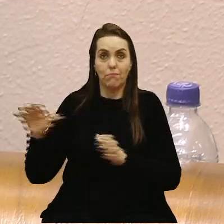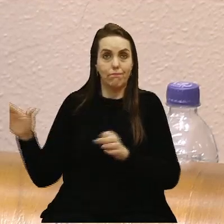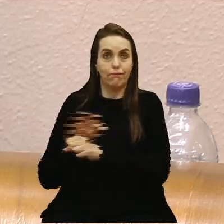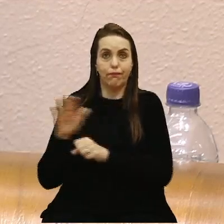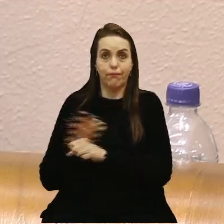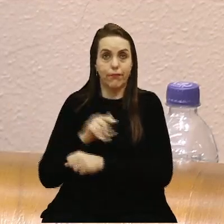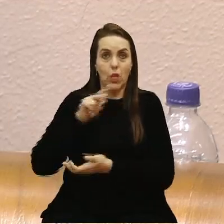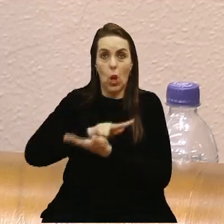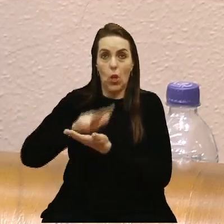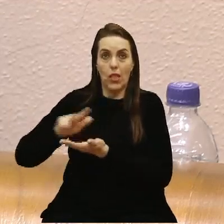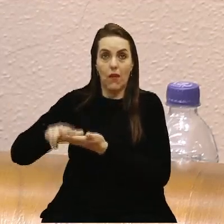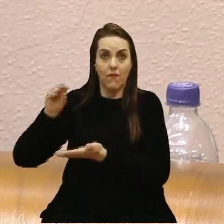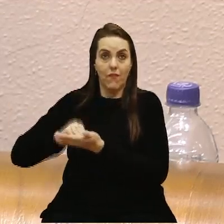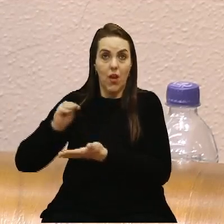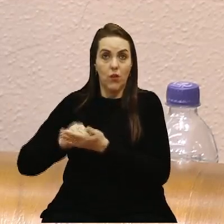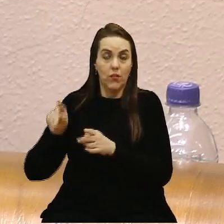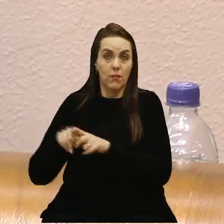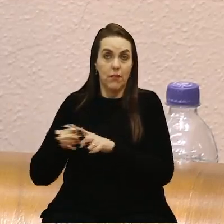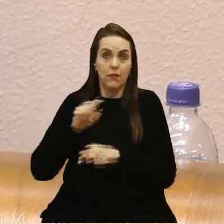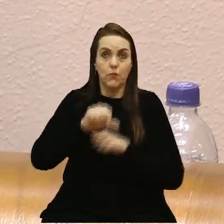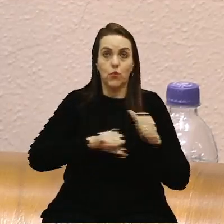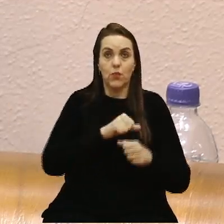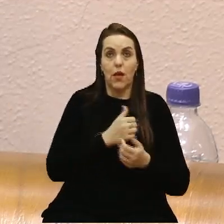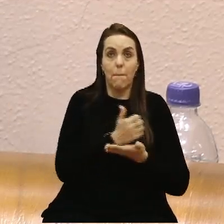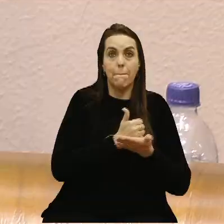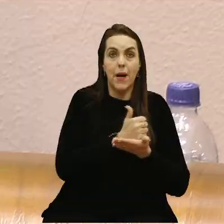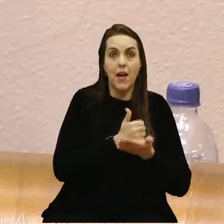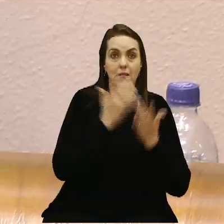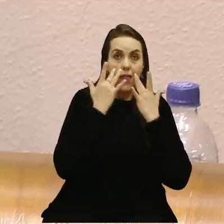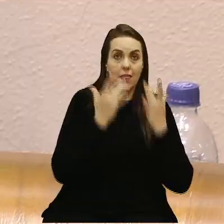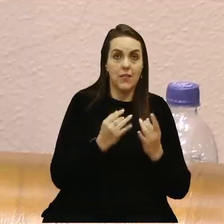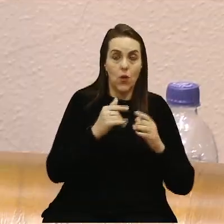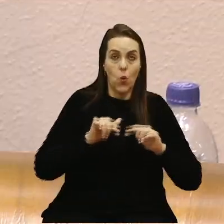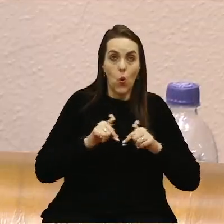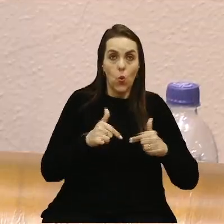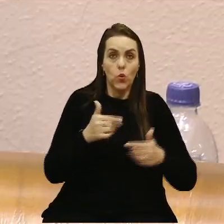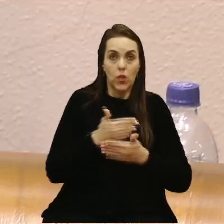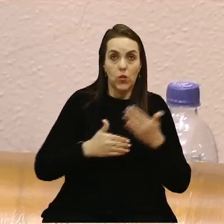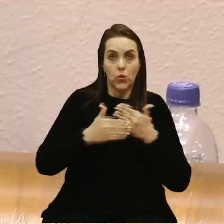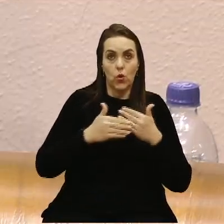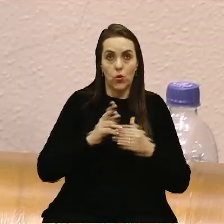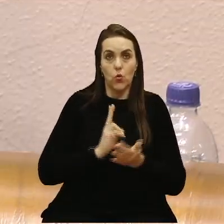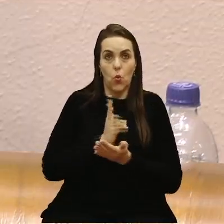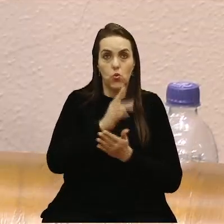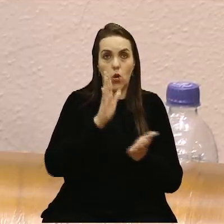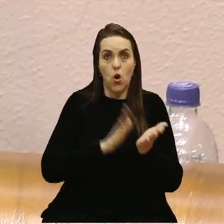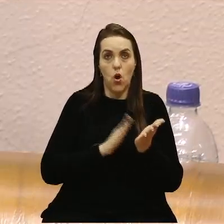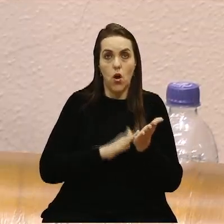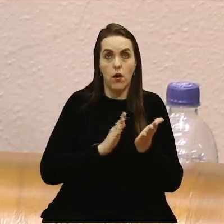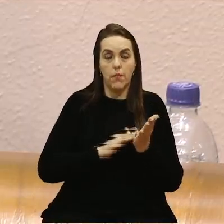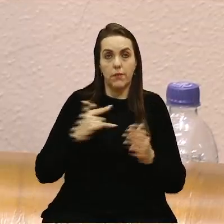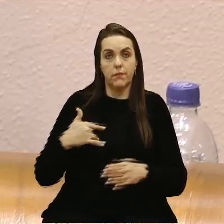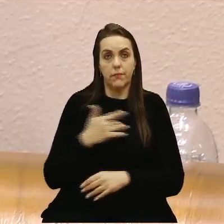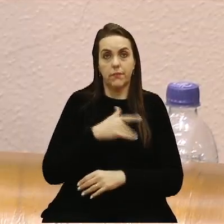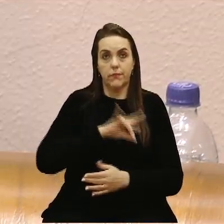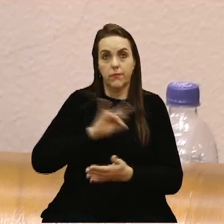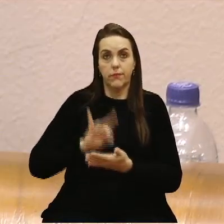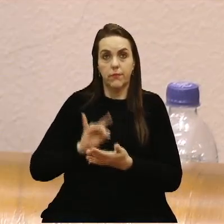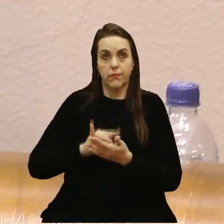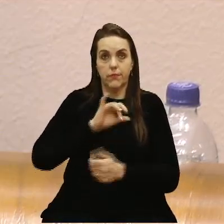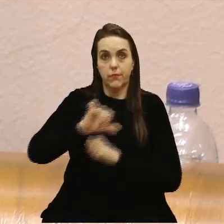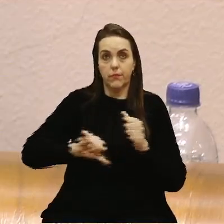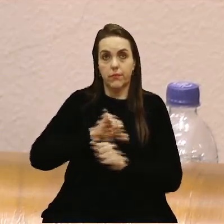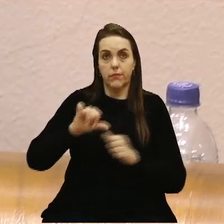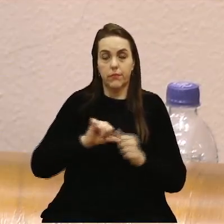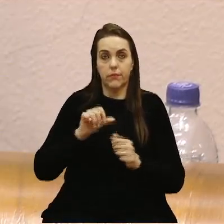vão continuar do jeito que estão, se a gente não alterar a atenção básica. Então, essa luta deve ser de todos nós. Seguiremos cobrando para que a saúde, de fato, tenha algum tipo de mudança